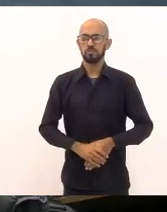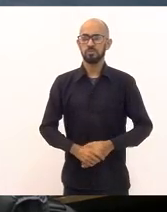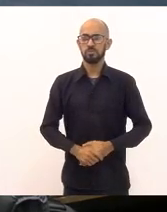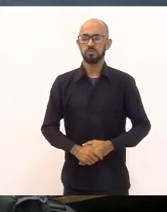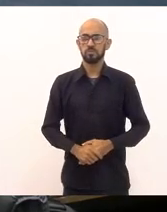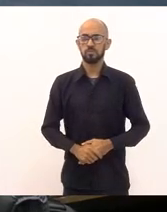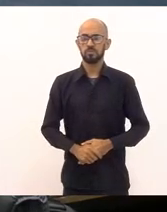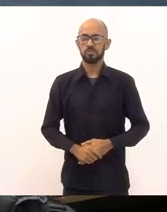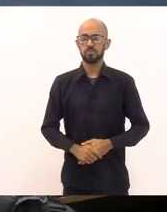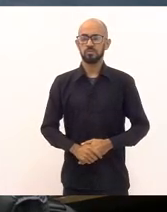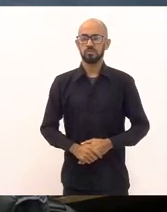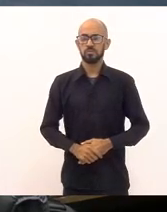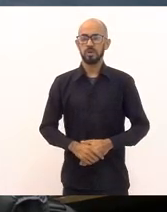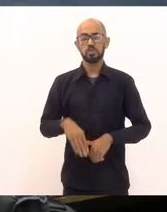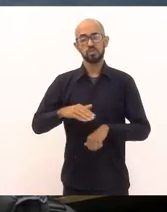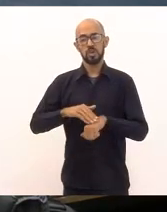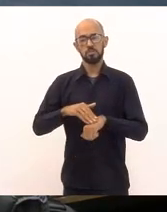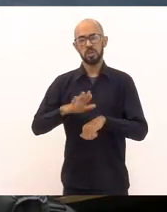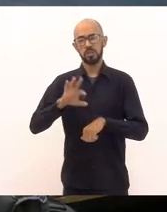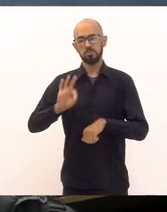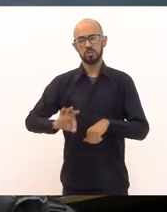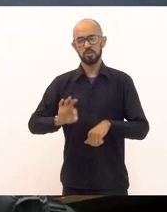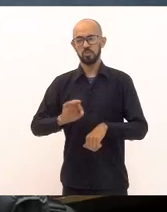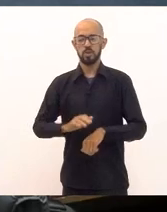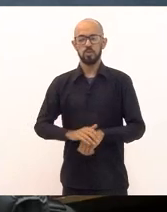A gente aumenta o percentual. Mas o governador...